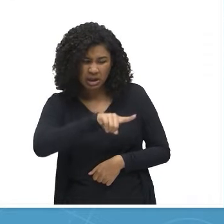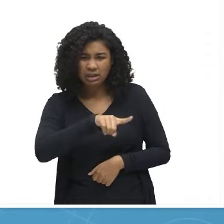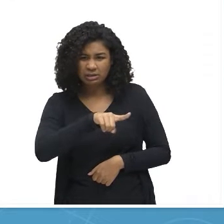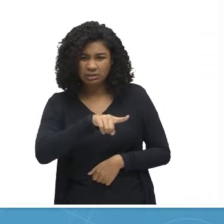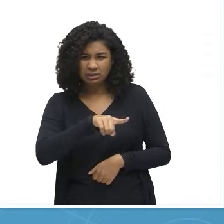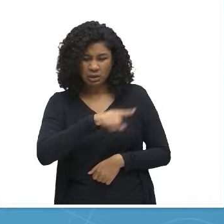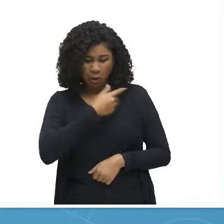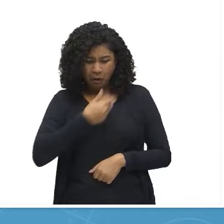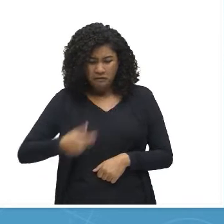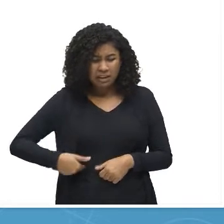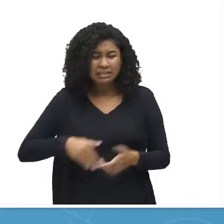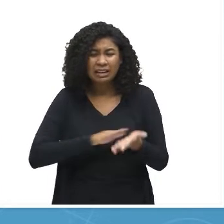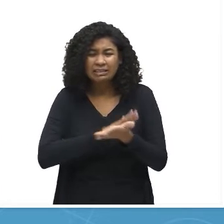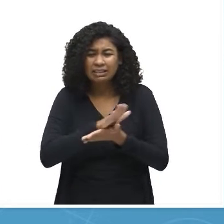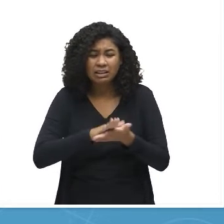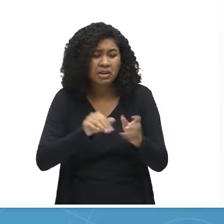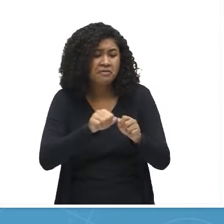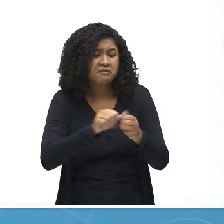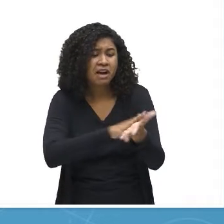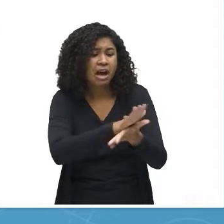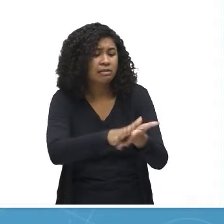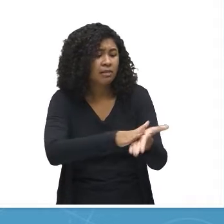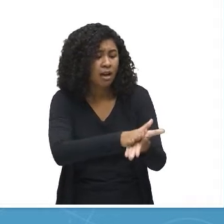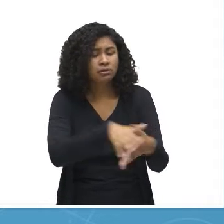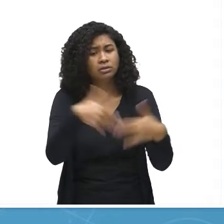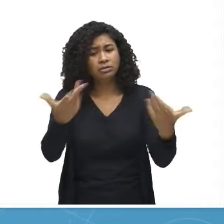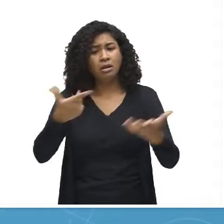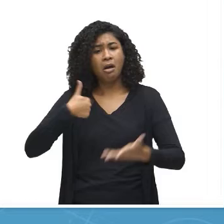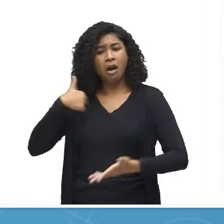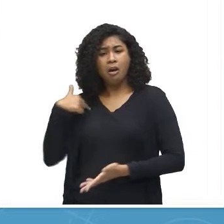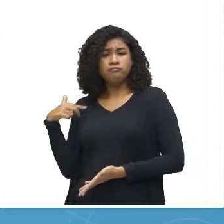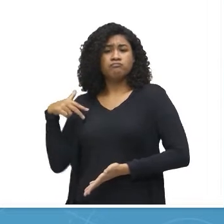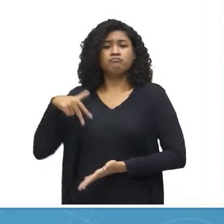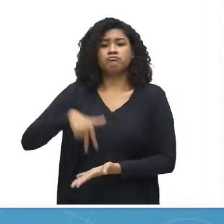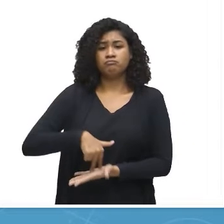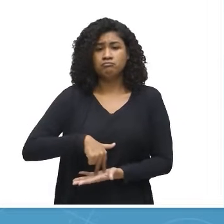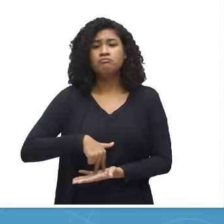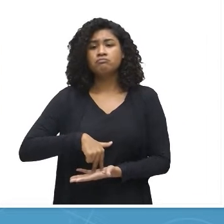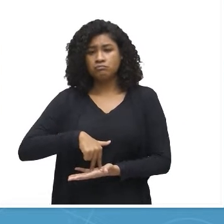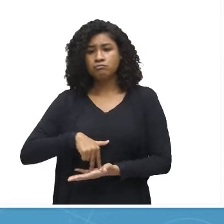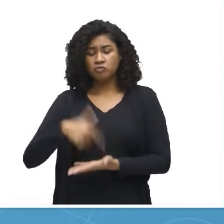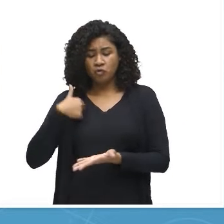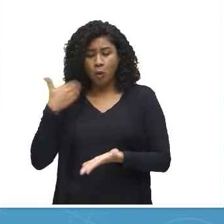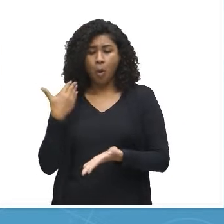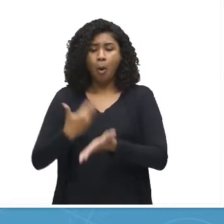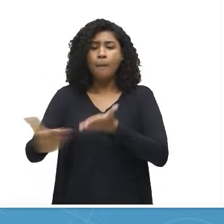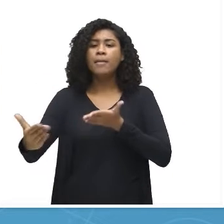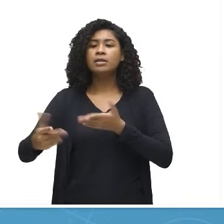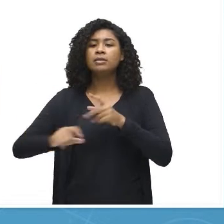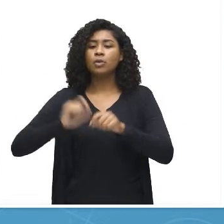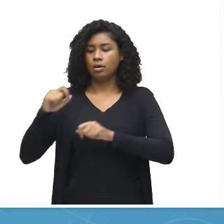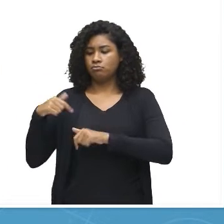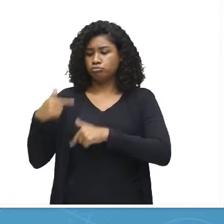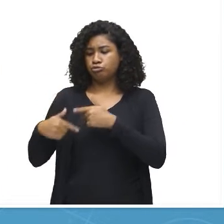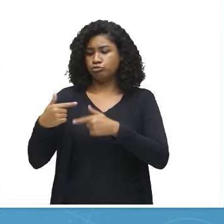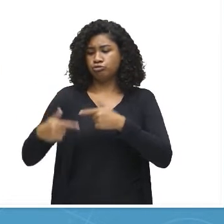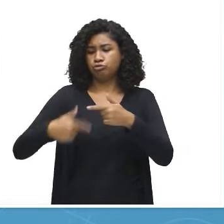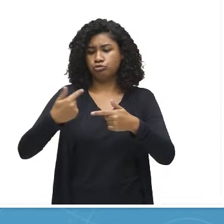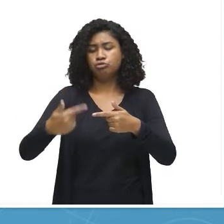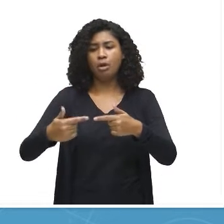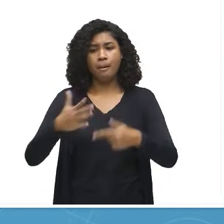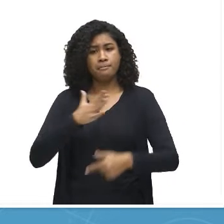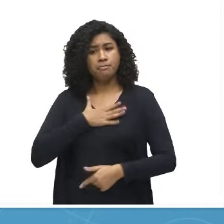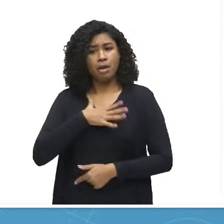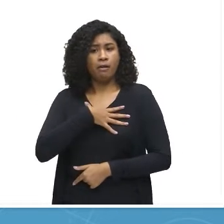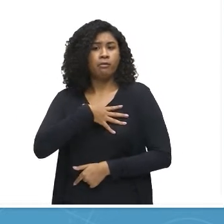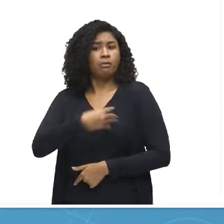eu vou colocar fim nessa dinastia Merovingia, vou começar uma outra dinastia. Então, a partir